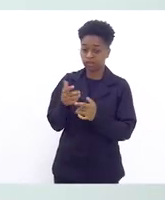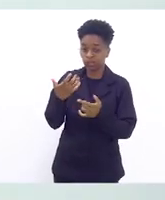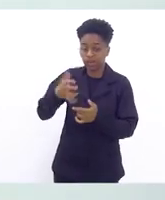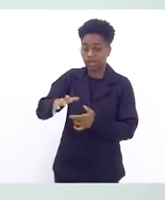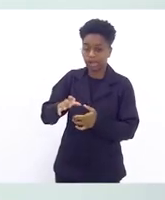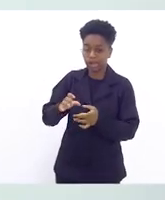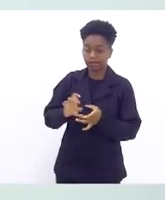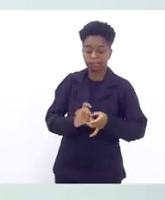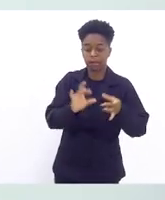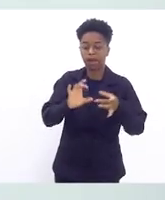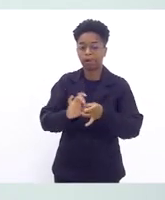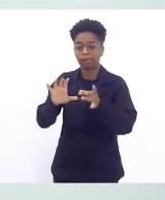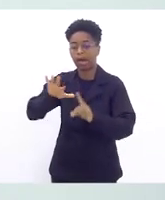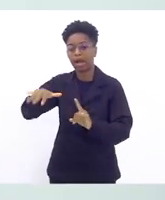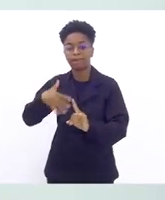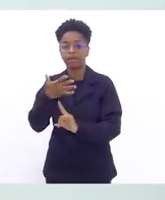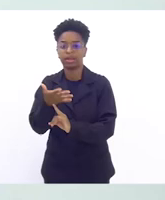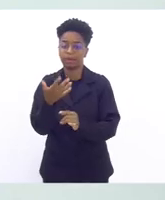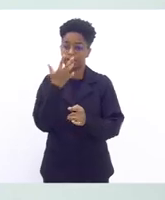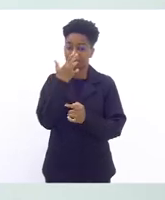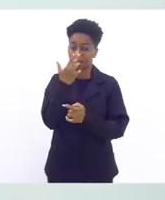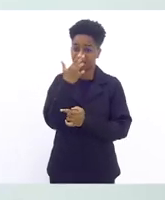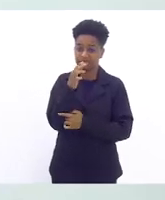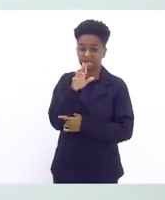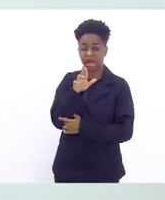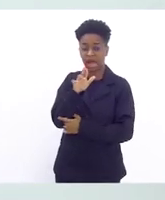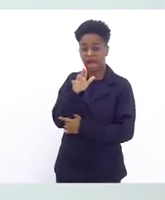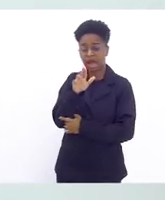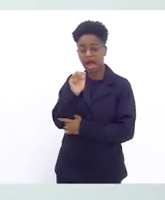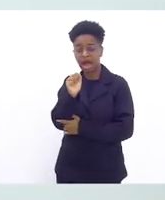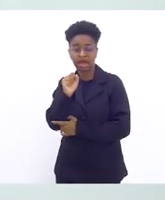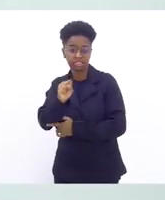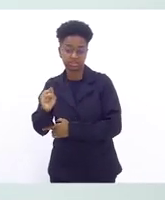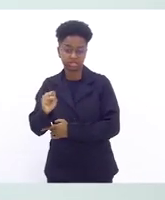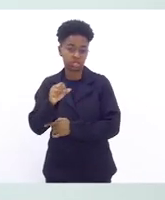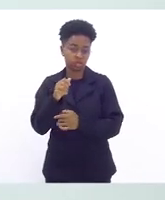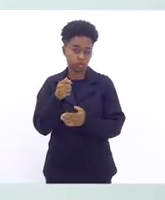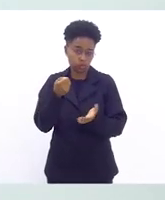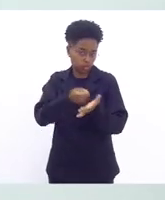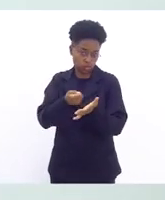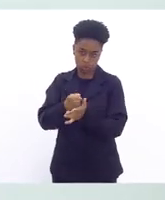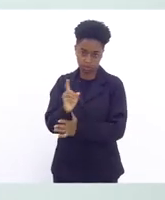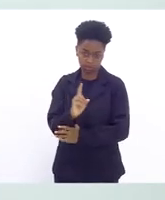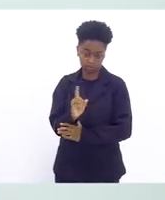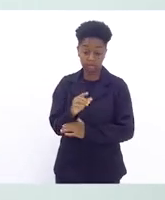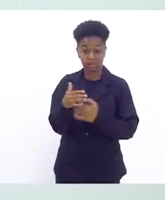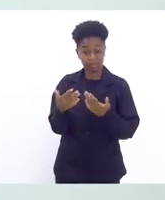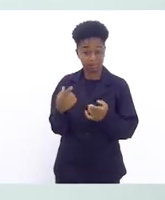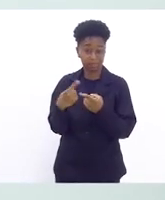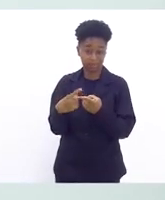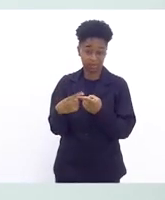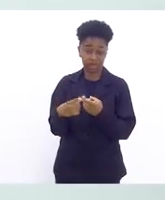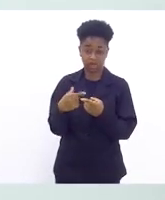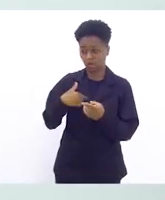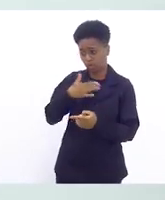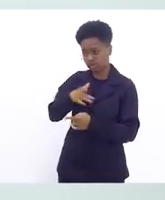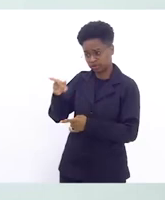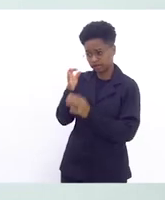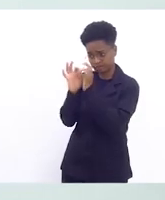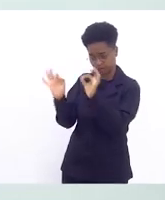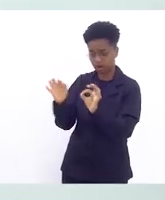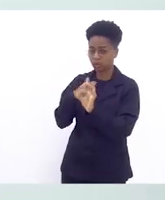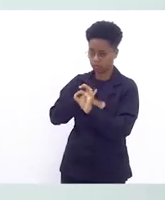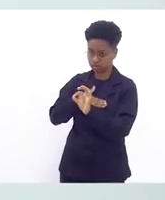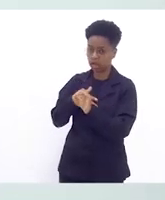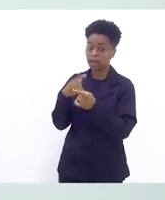para se descarte parece que nem raiz estão exigindo porque a da sua expressão Doutor Felipe